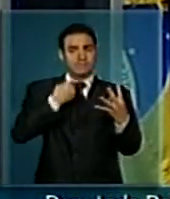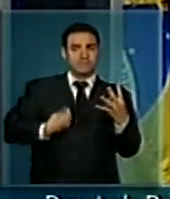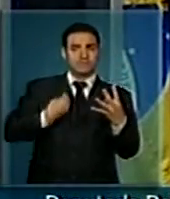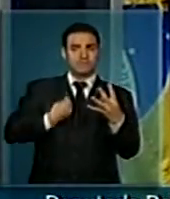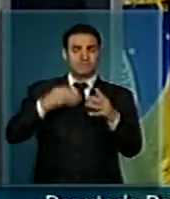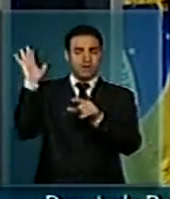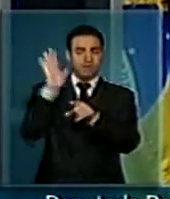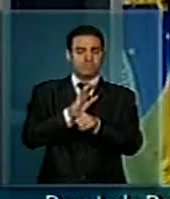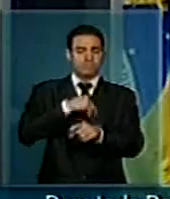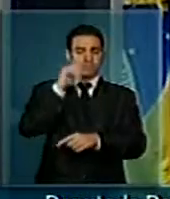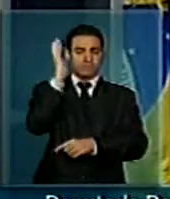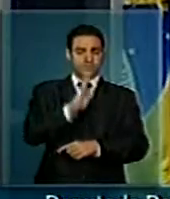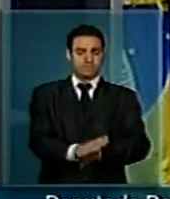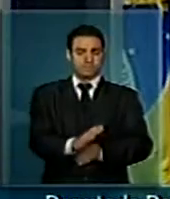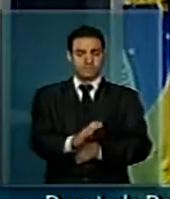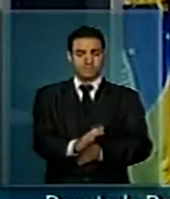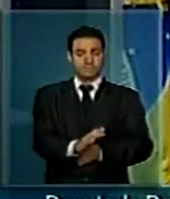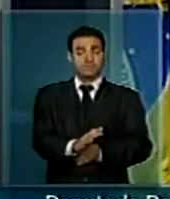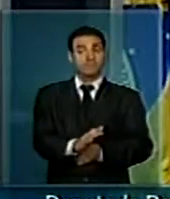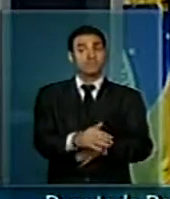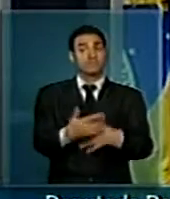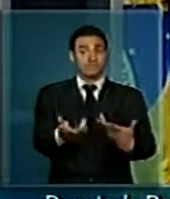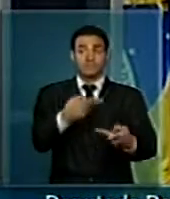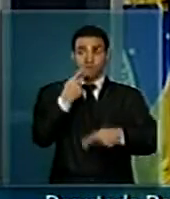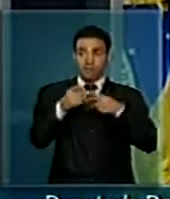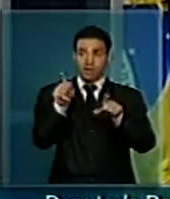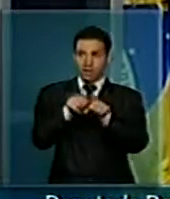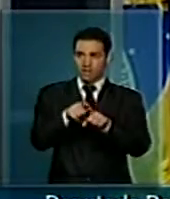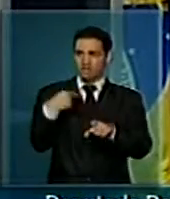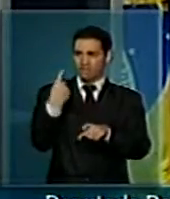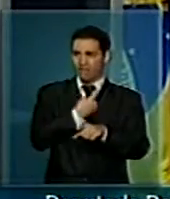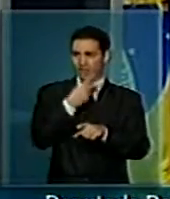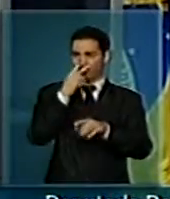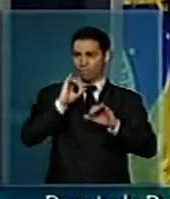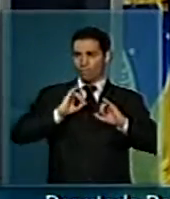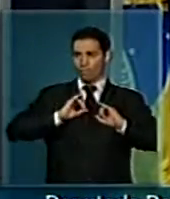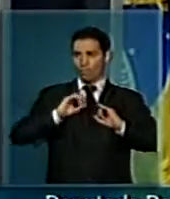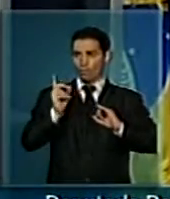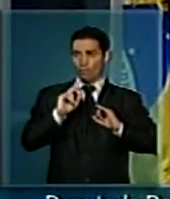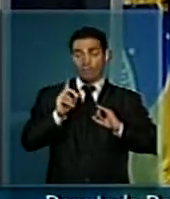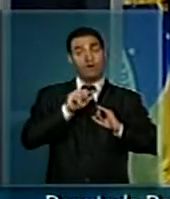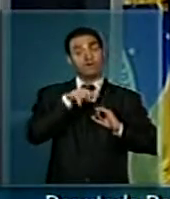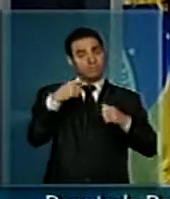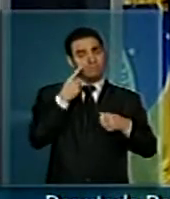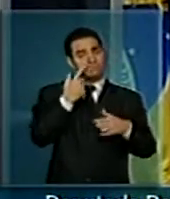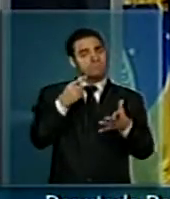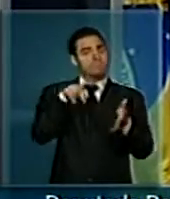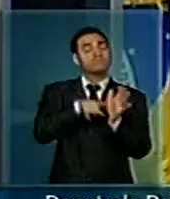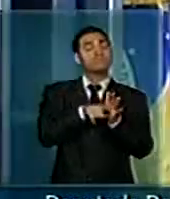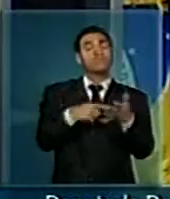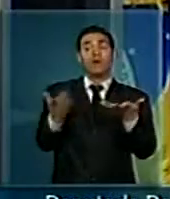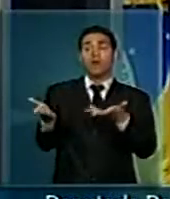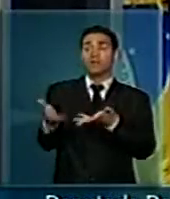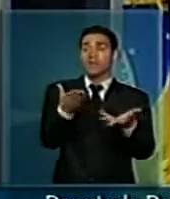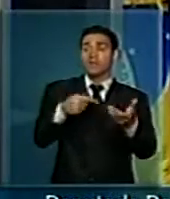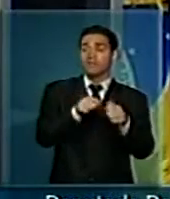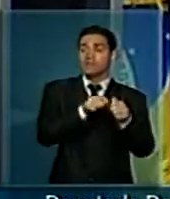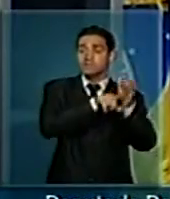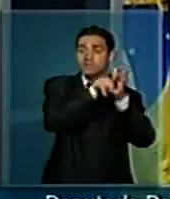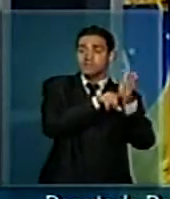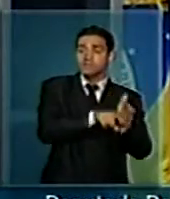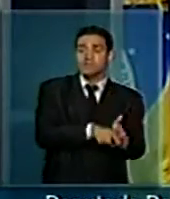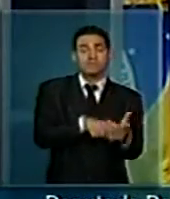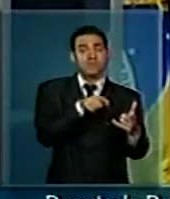pelo Brasil. Que fique consignado que não descansaremos enquanto as investigações sobre aquelas mortes não